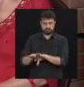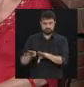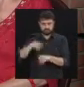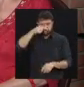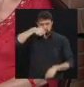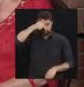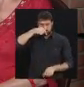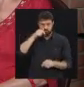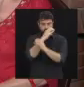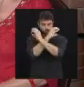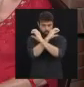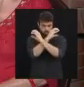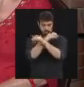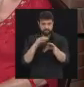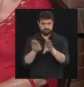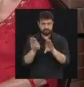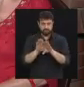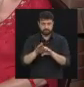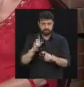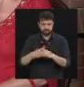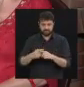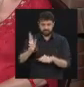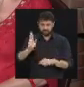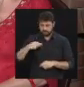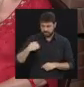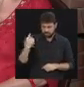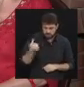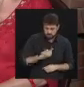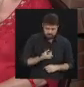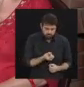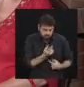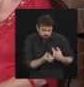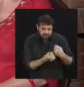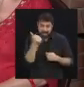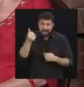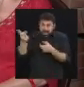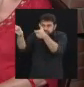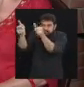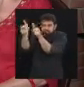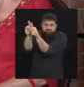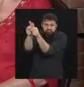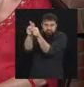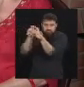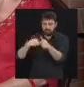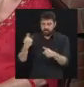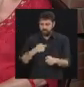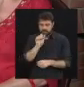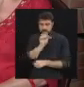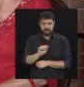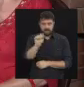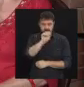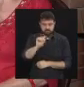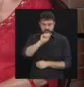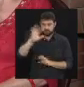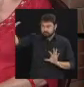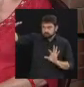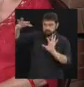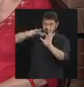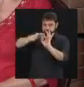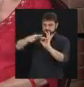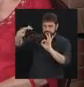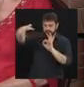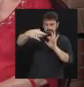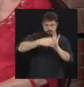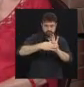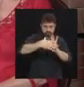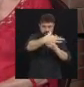da Colômbia, porque nós somos poucos, eles são menos ainda, então a nossa associação acabou virando um elo